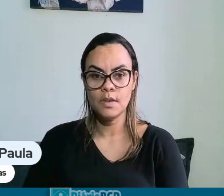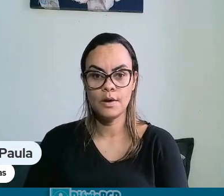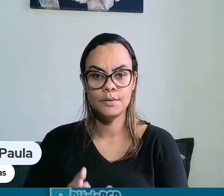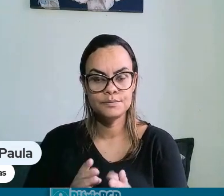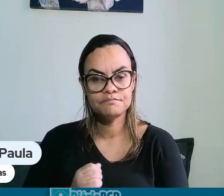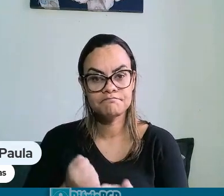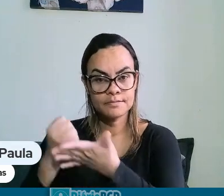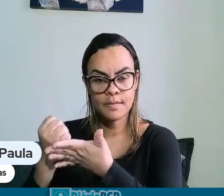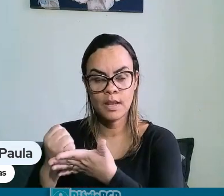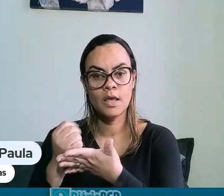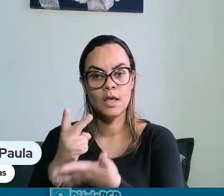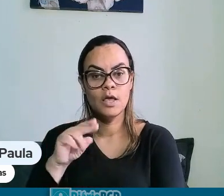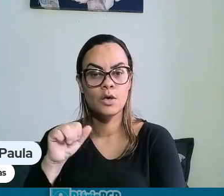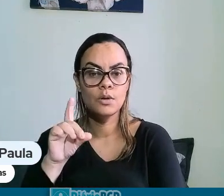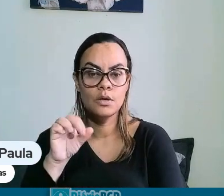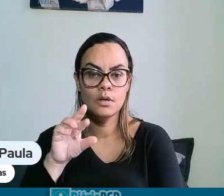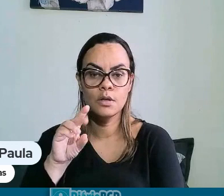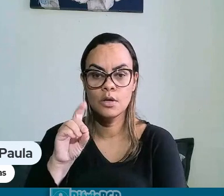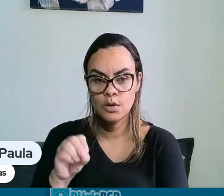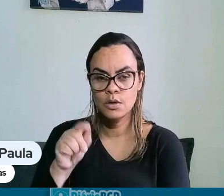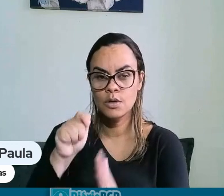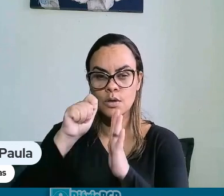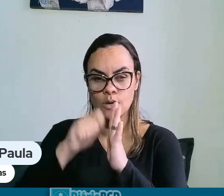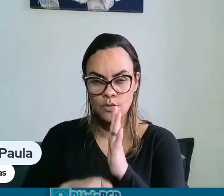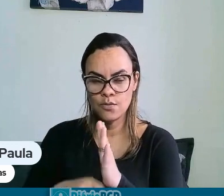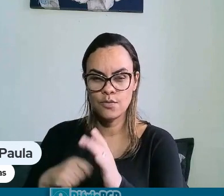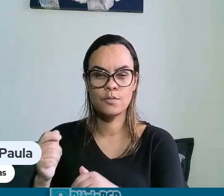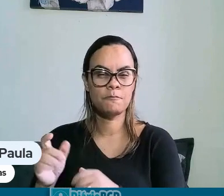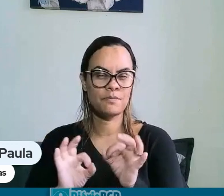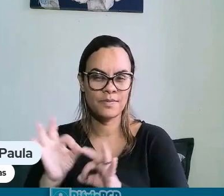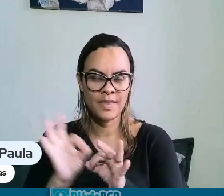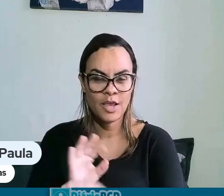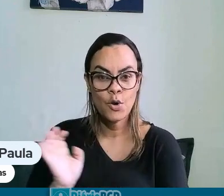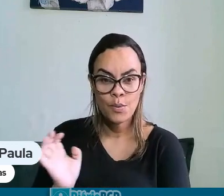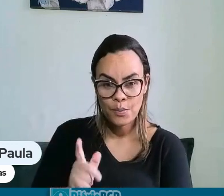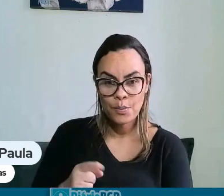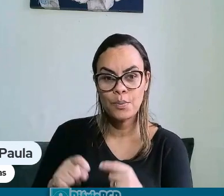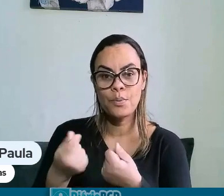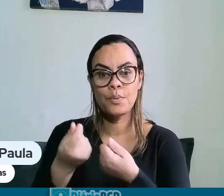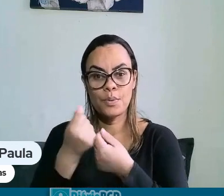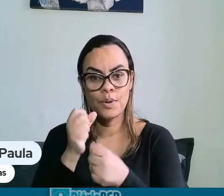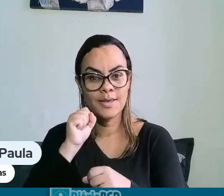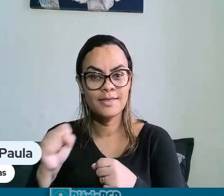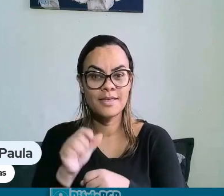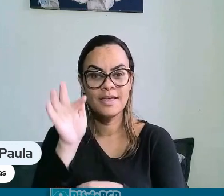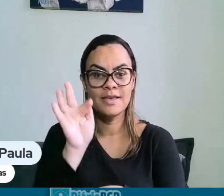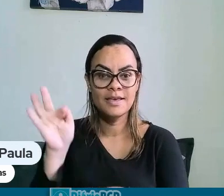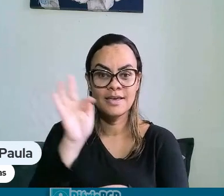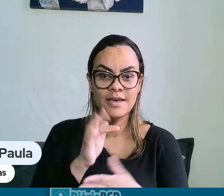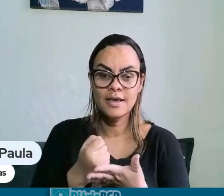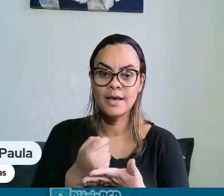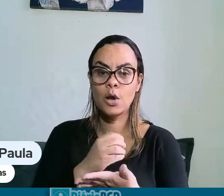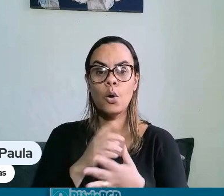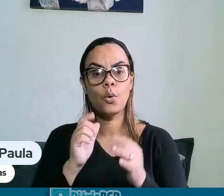para o senador Eduardo Braga, que é o relator da reforma tributária no Senado Federal. Nós tivemos o cuidado de encaminhar